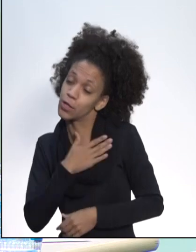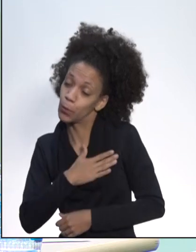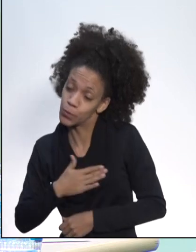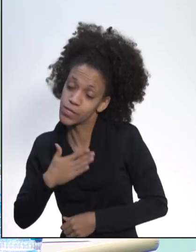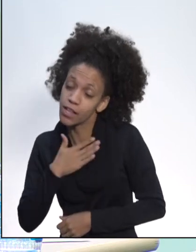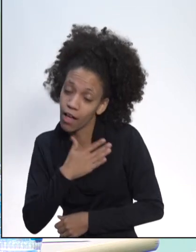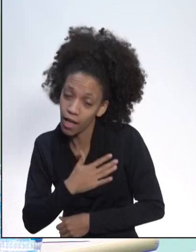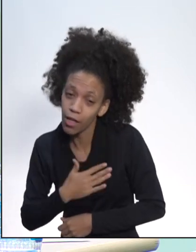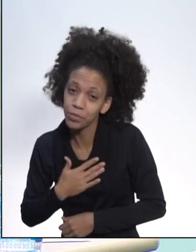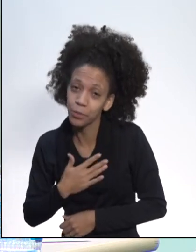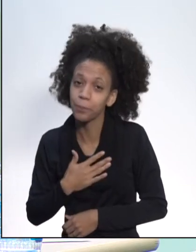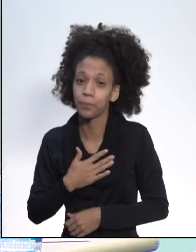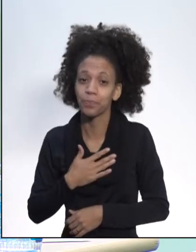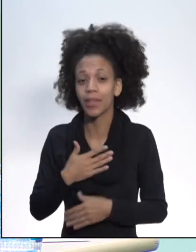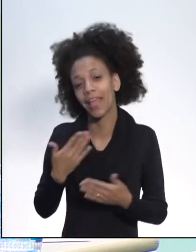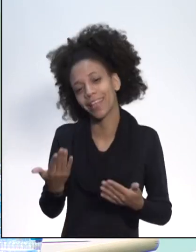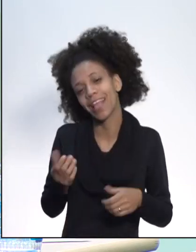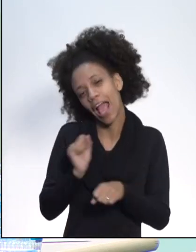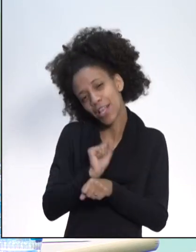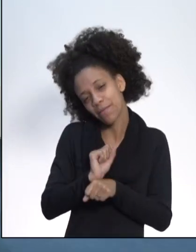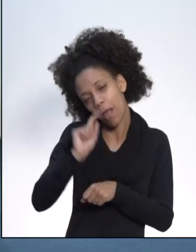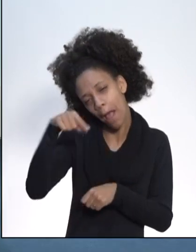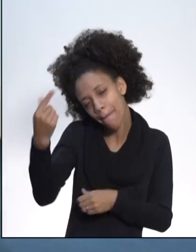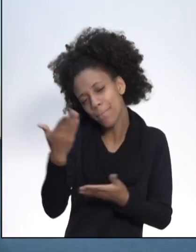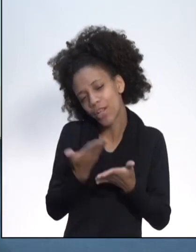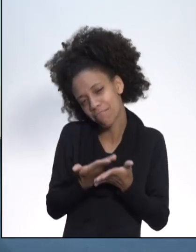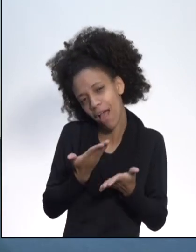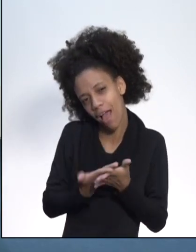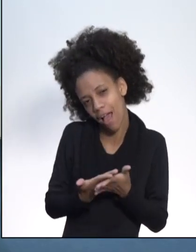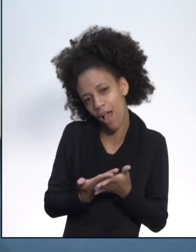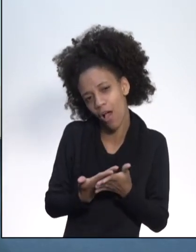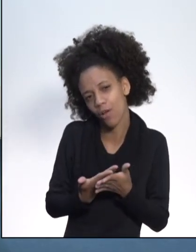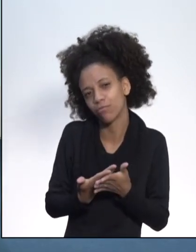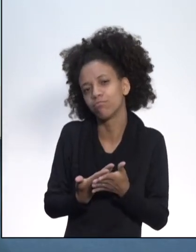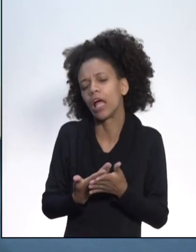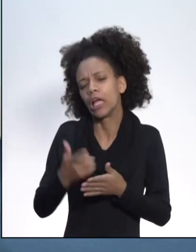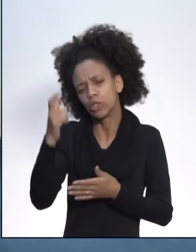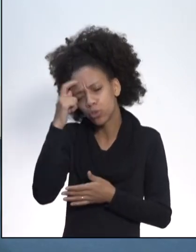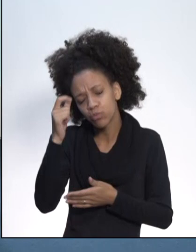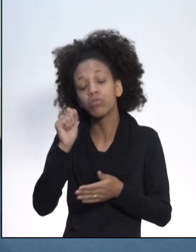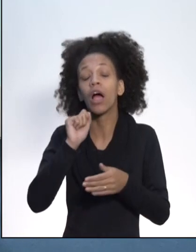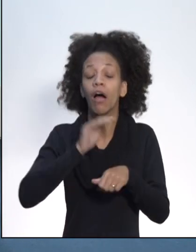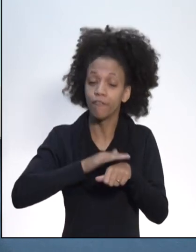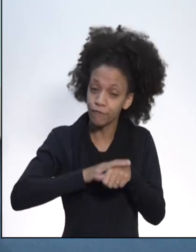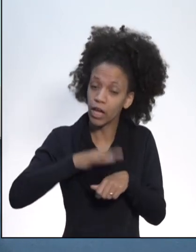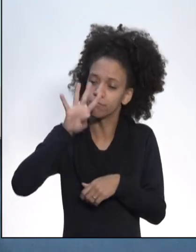gostado. E a gente aguarda vocês na próxima aula. Façam as reflexões, porque a